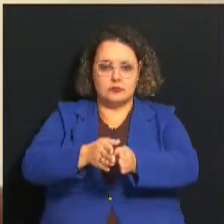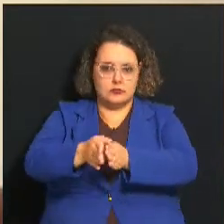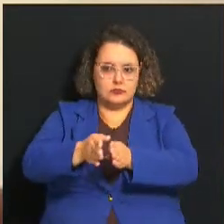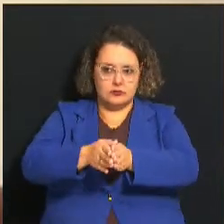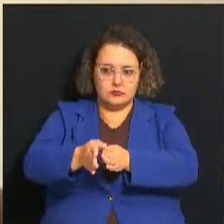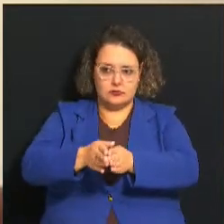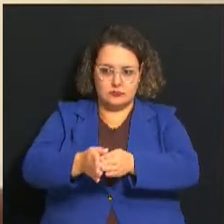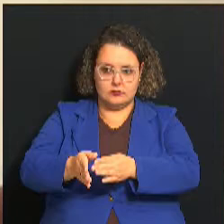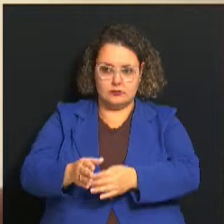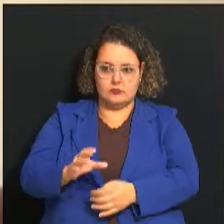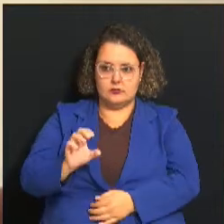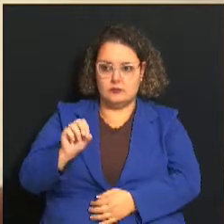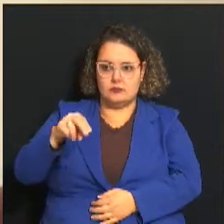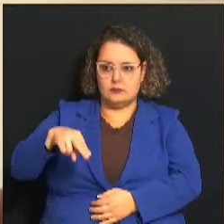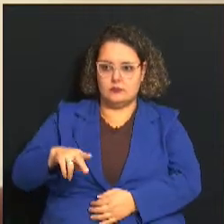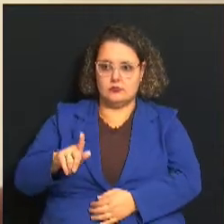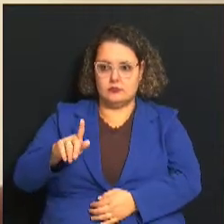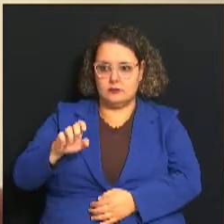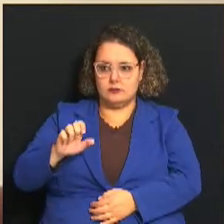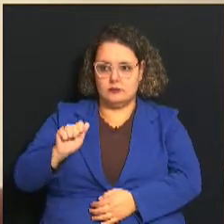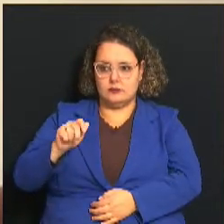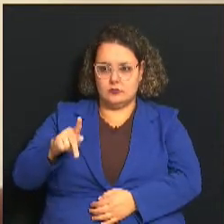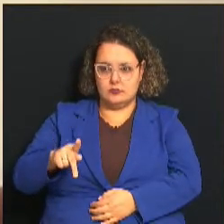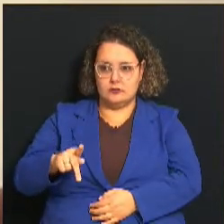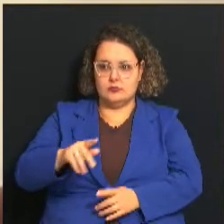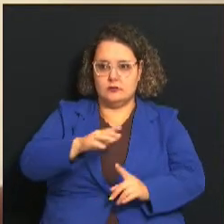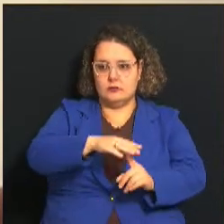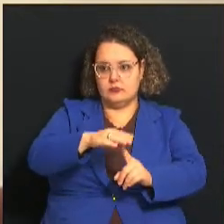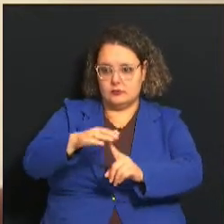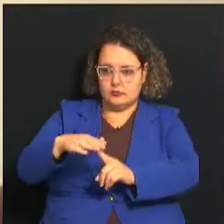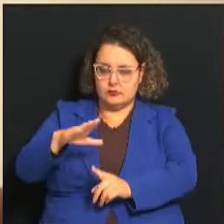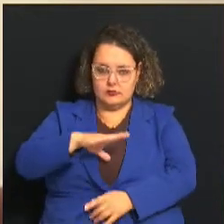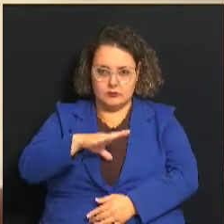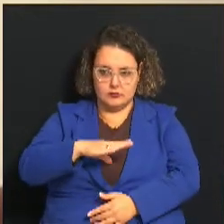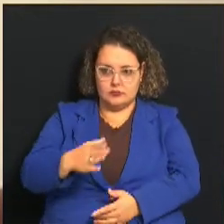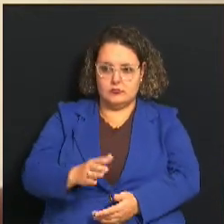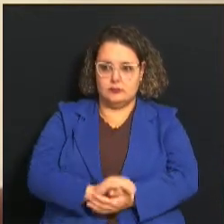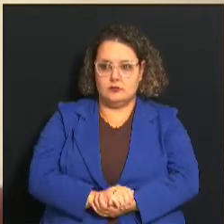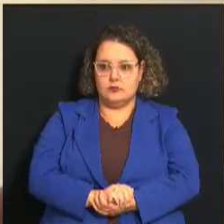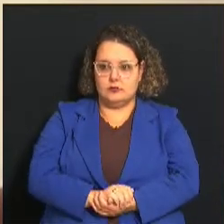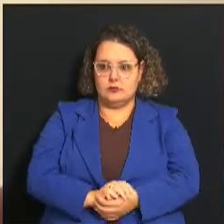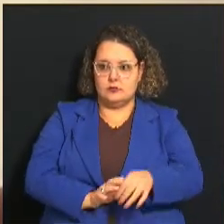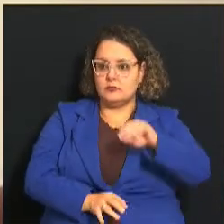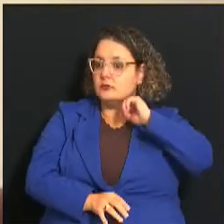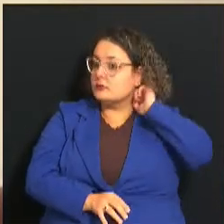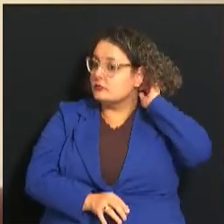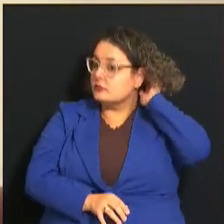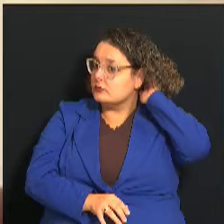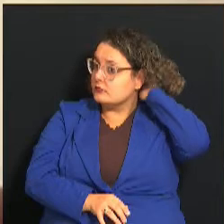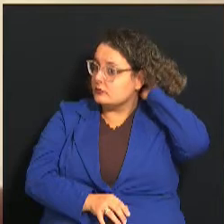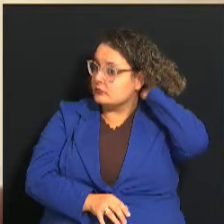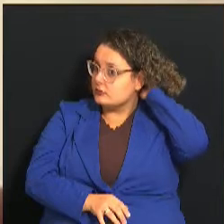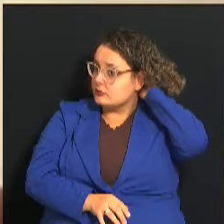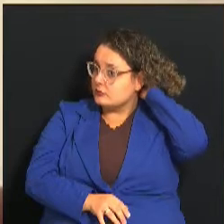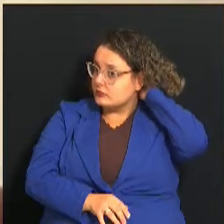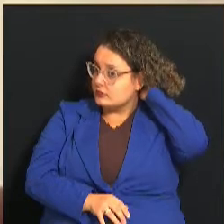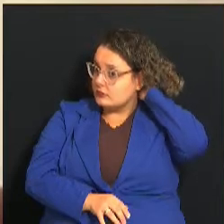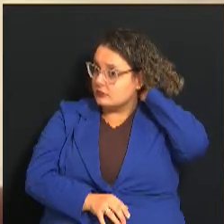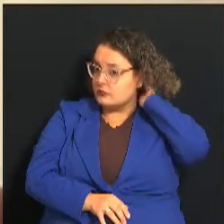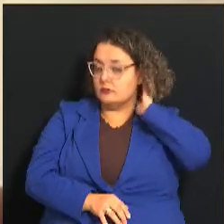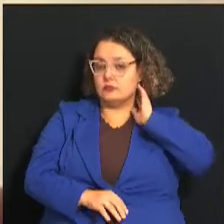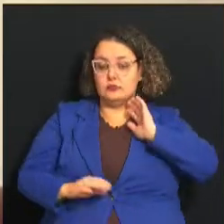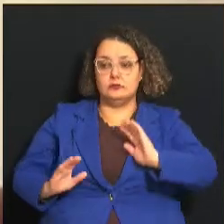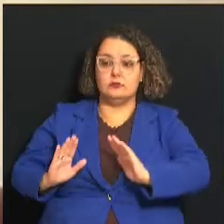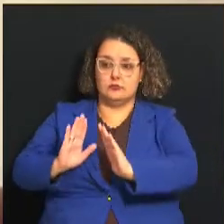caso o CONGEAP, o Conselho Municipal de Meio Ambiente, eles já estivessem previstos, como trata-se de uma